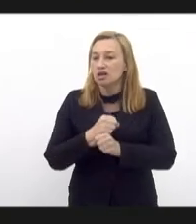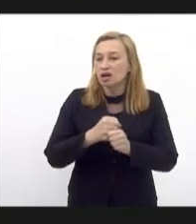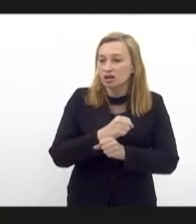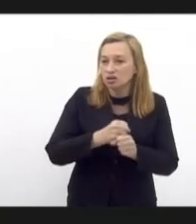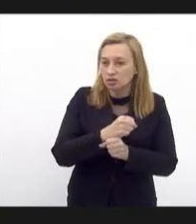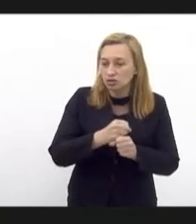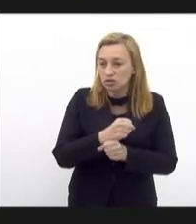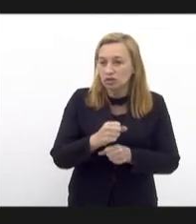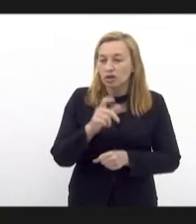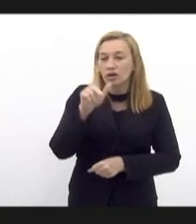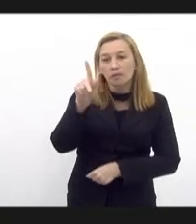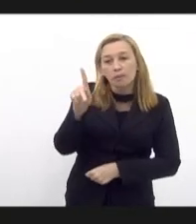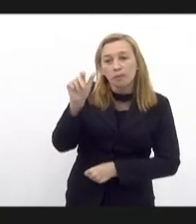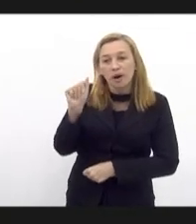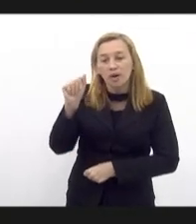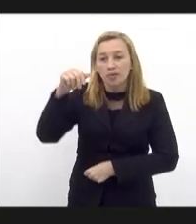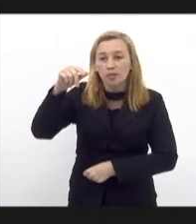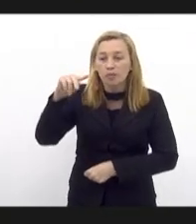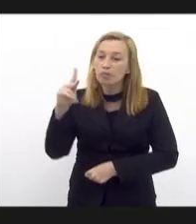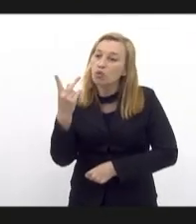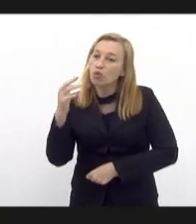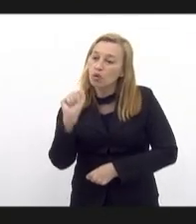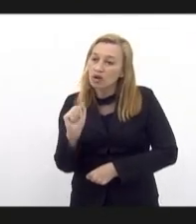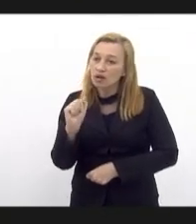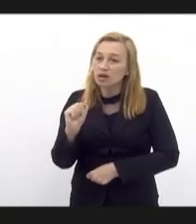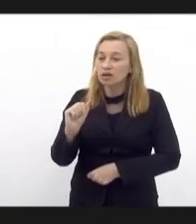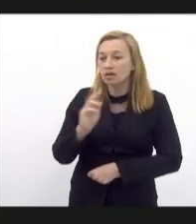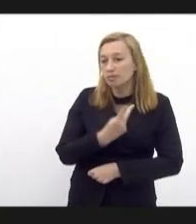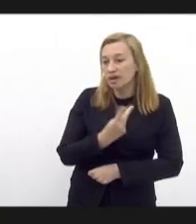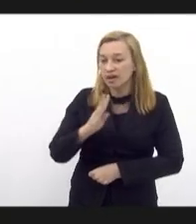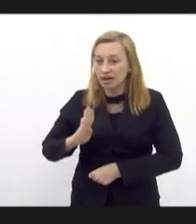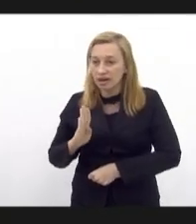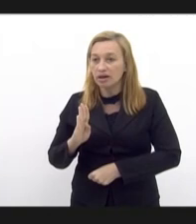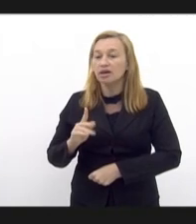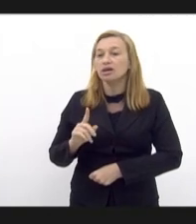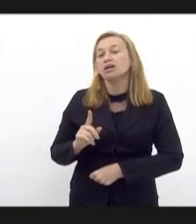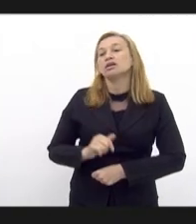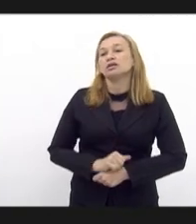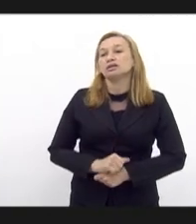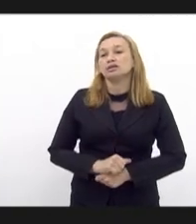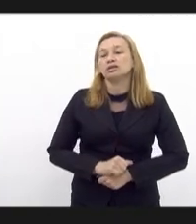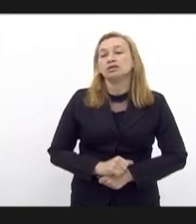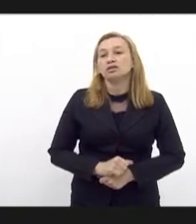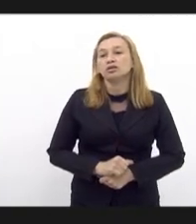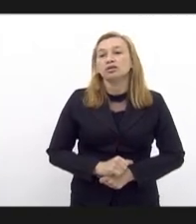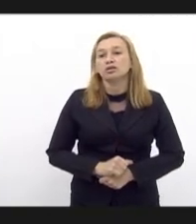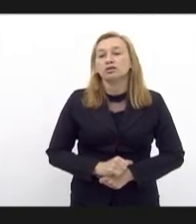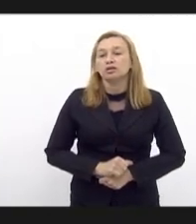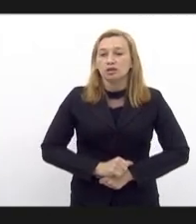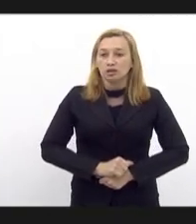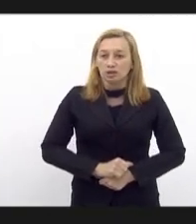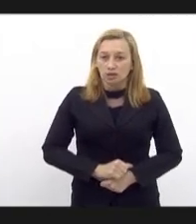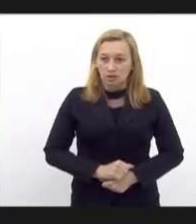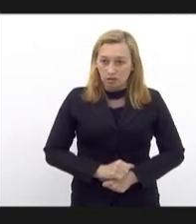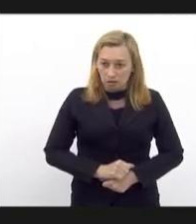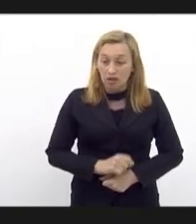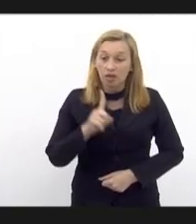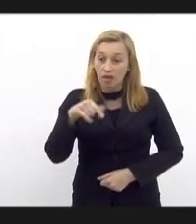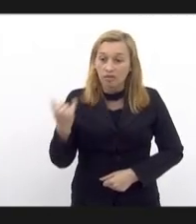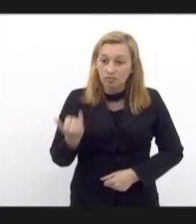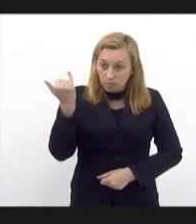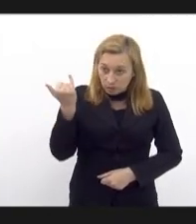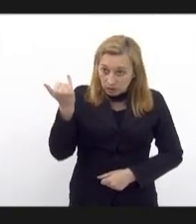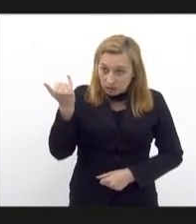no Pampulha, lá em Belo Horizonte, que é o Confins e Pampulha, ou seja, coordenação de tráfego. Isso é